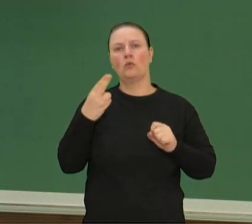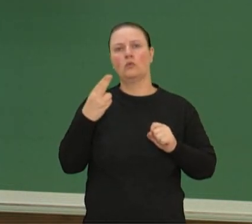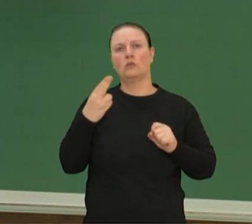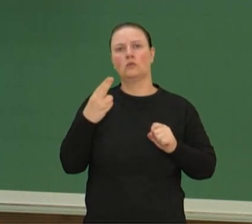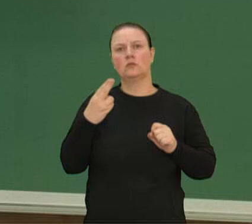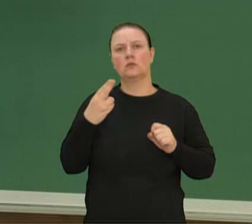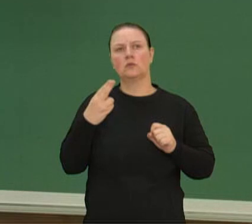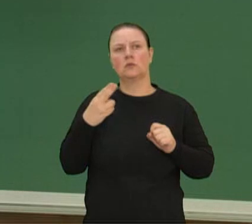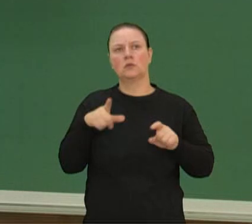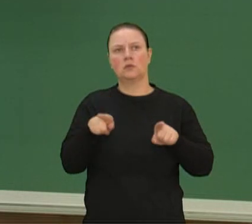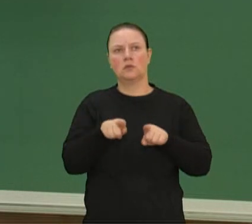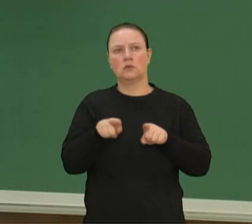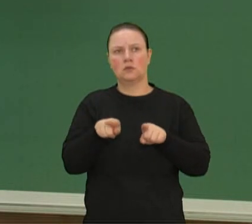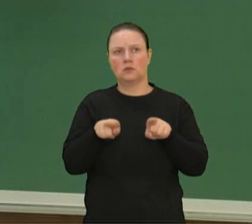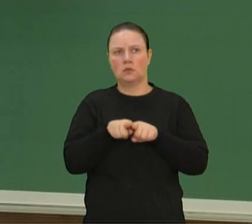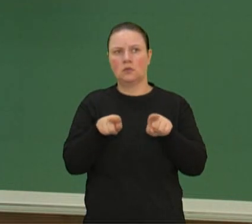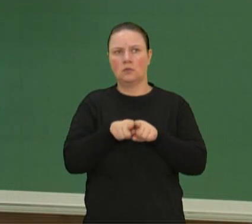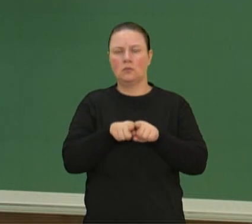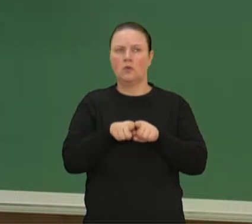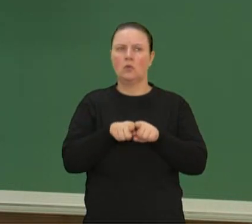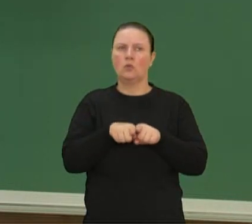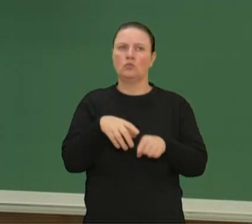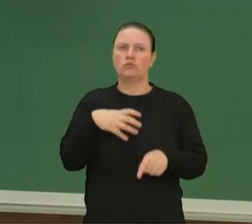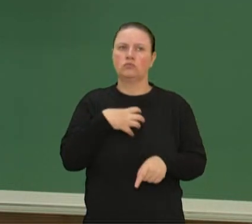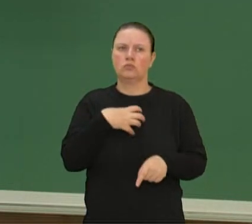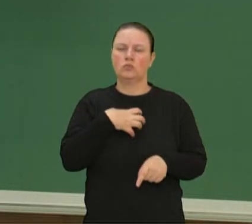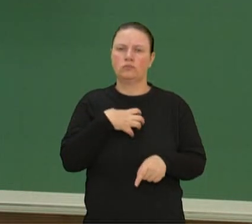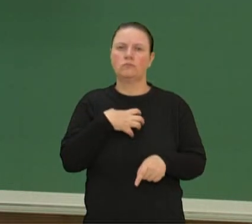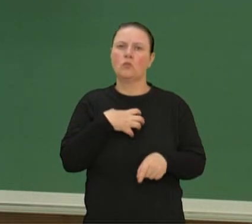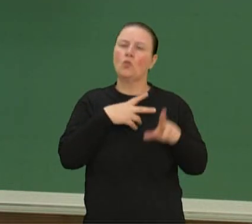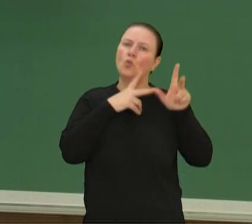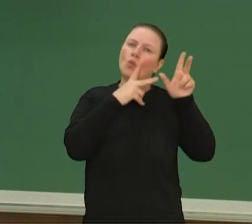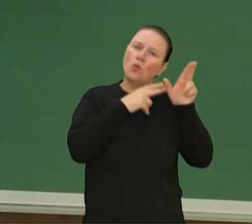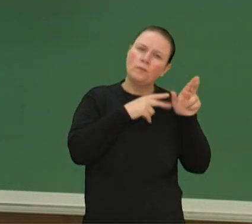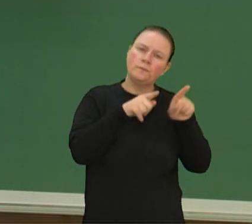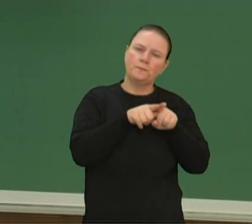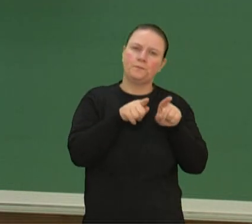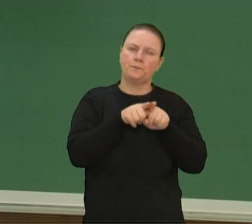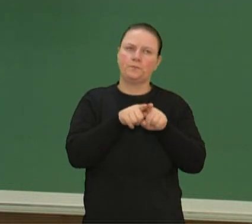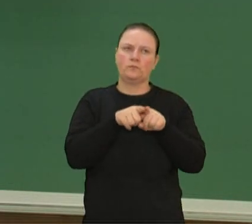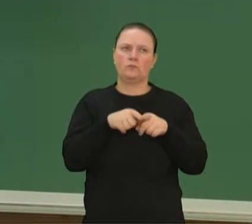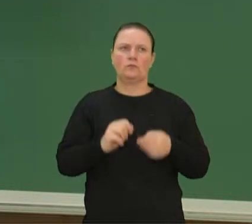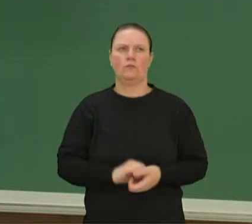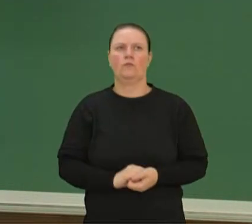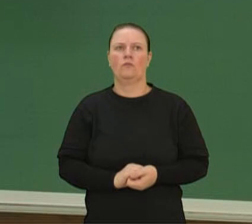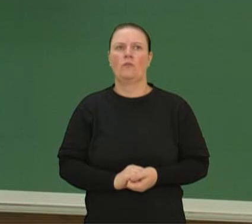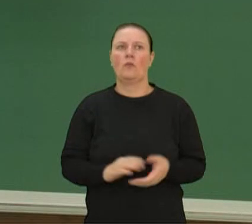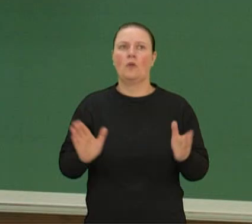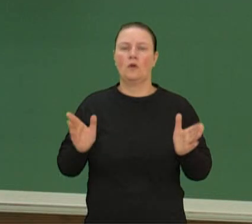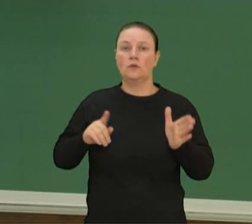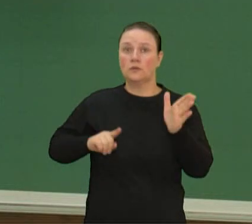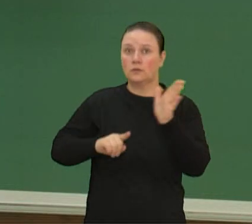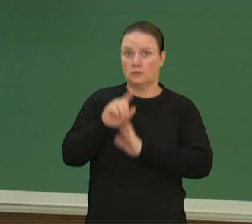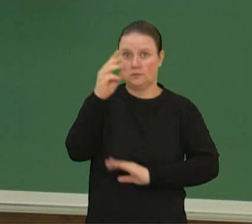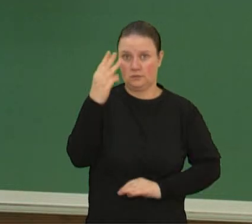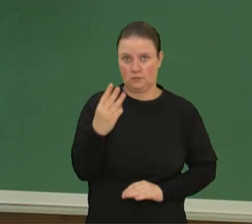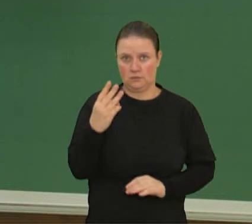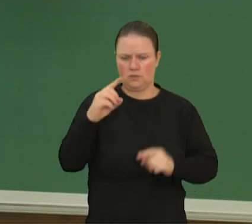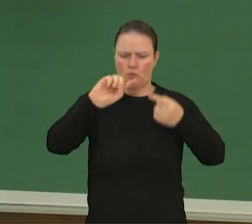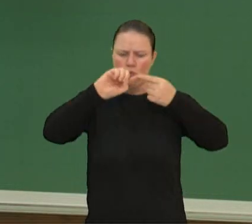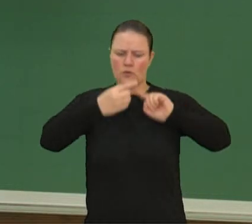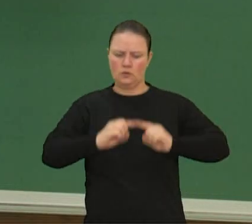o sono, é uma forma de recuperação passiva. Quiz 3. Em relação aos métodos de treino